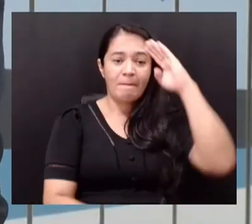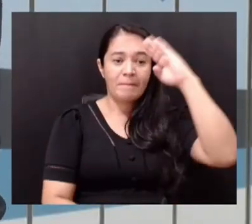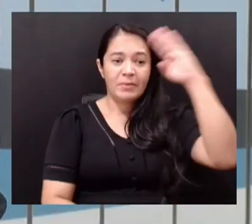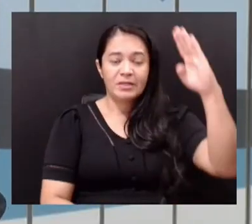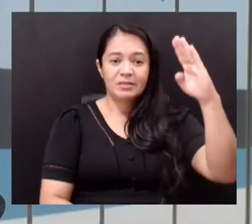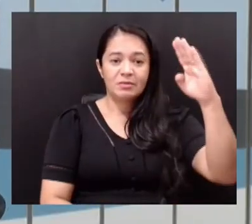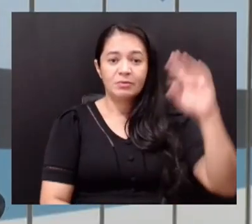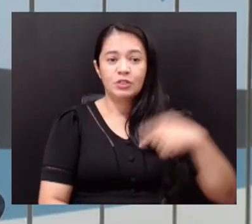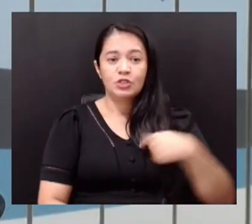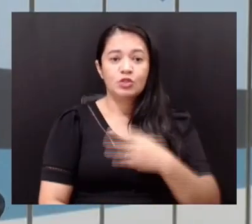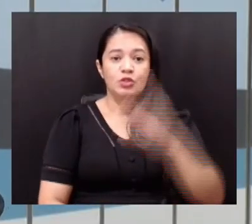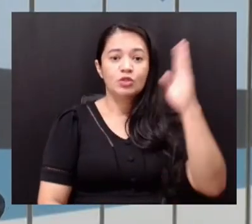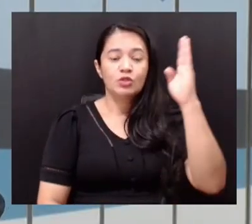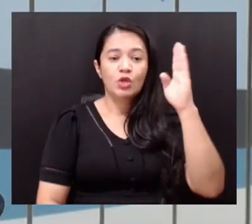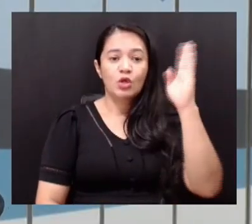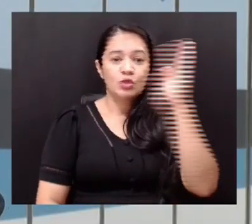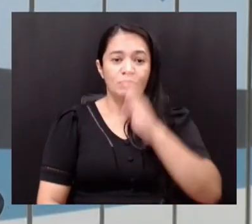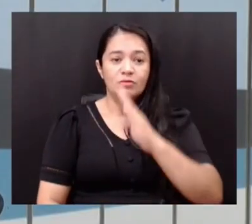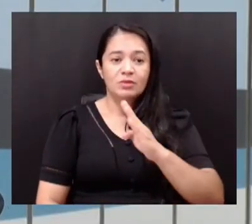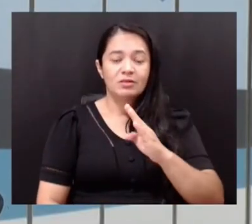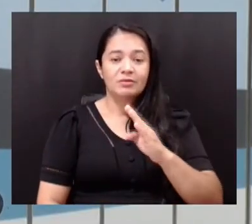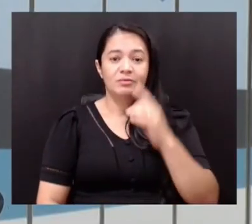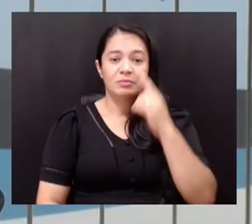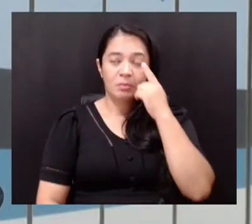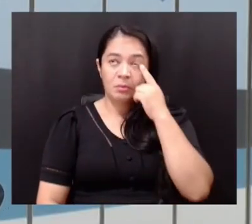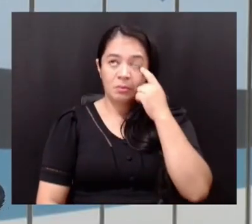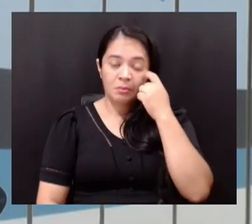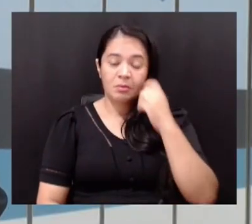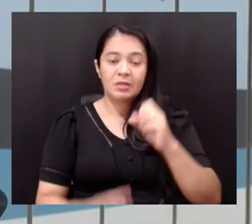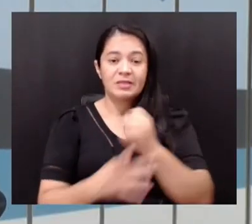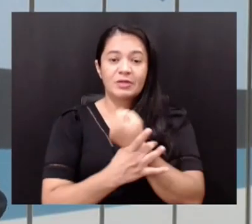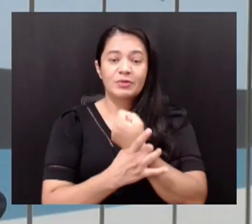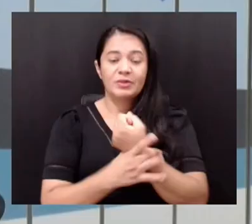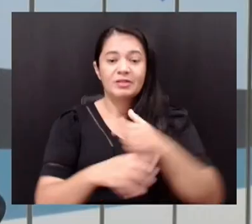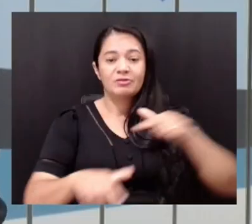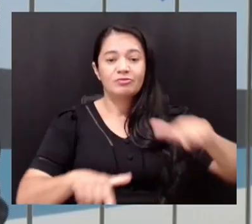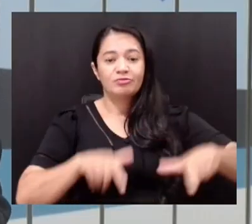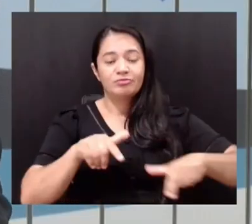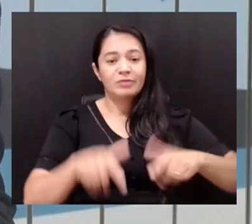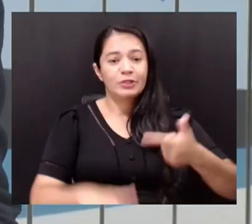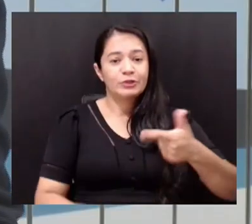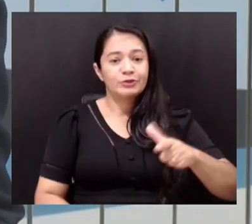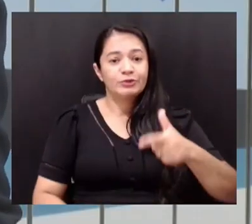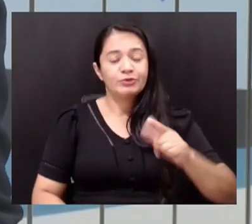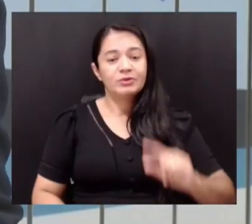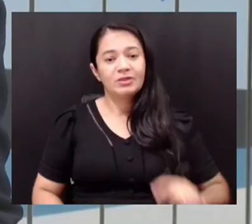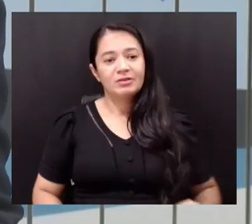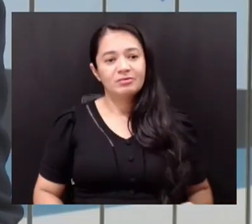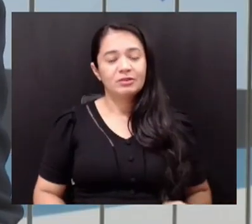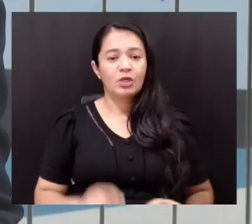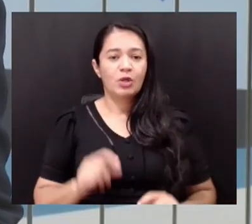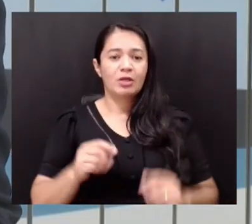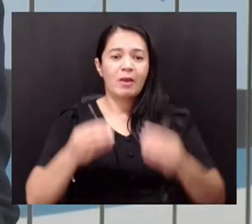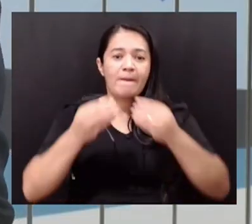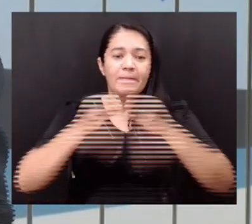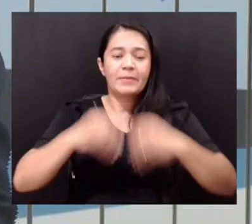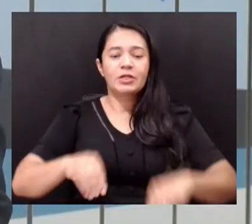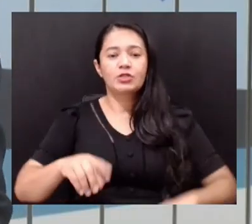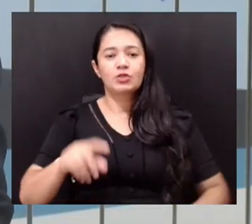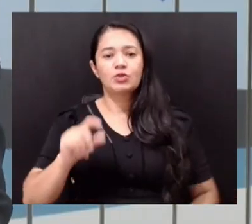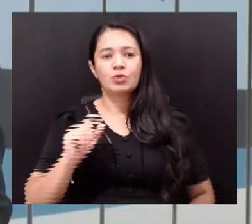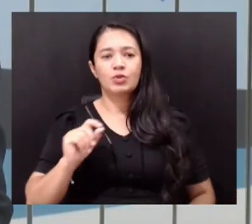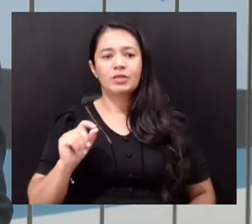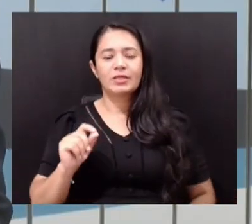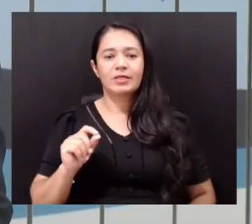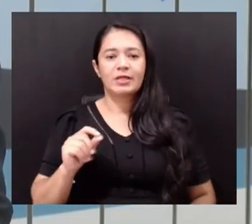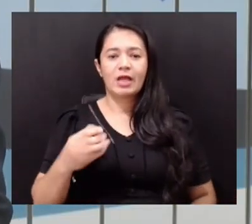à insegurança do trabalho. Sim. Né? Que afeta não só a nossa questão de subsistência, mas